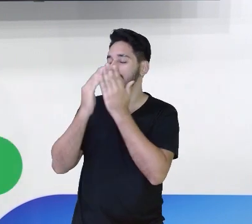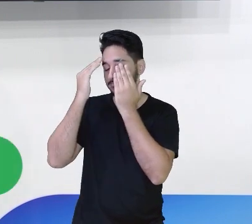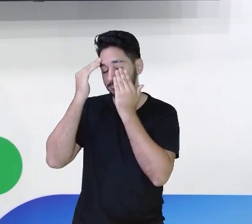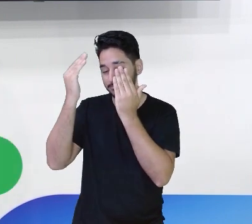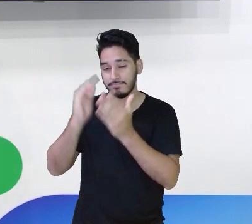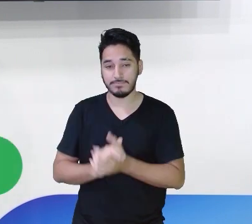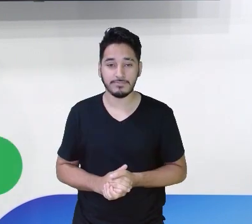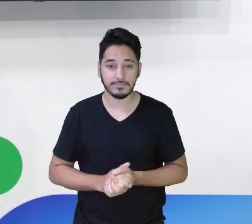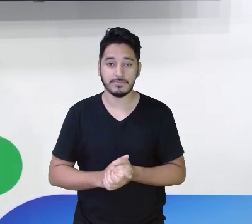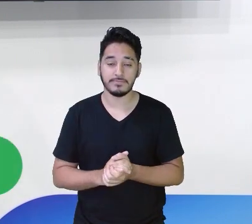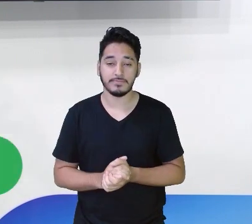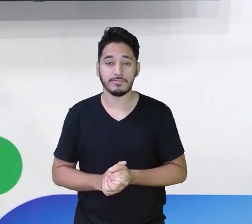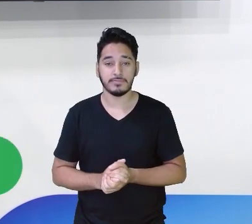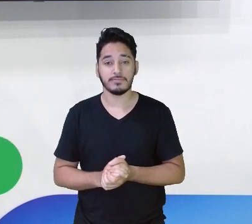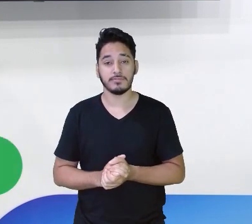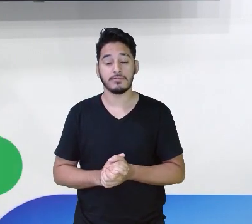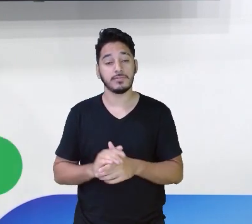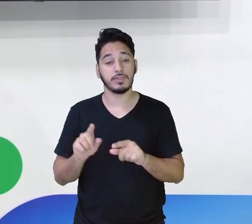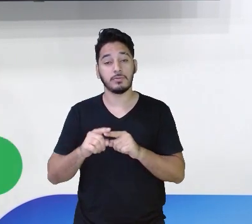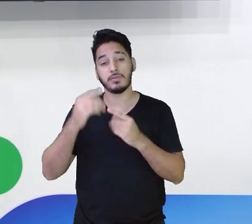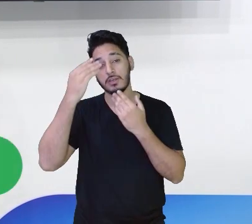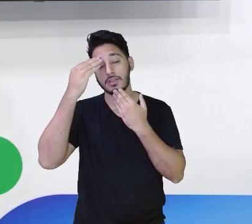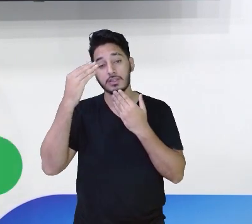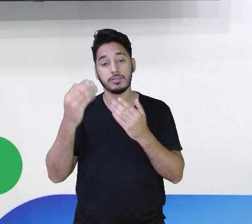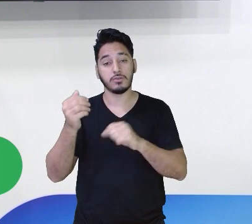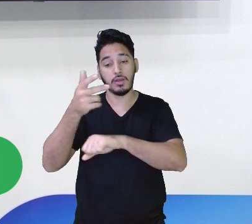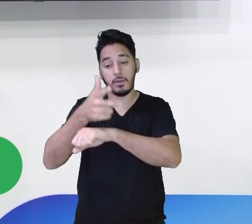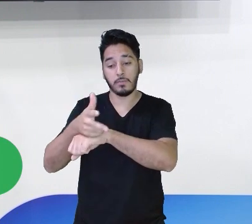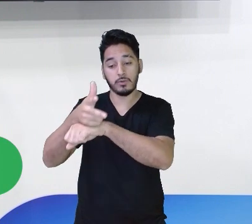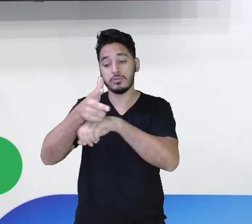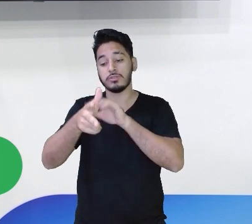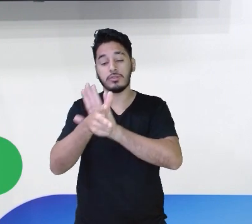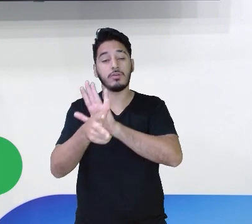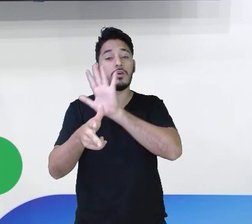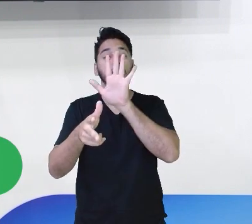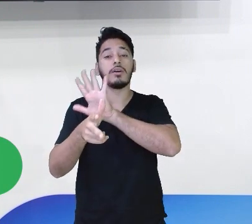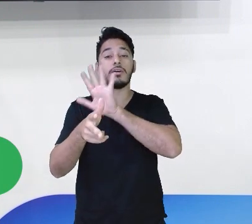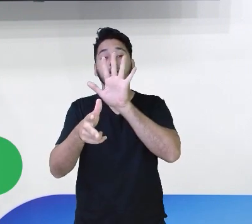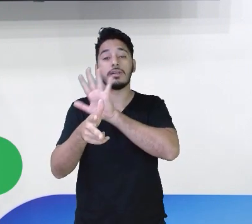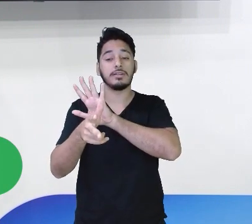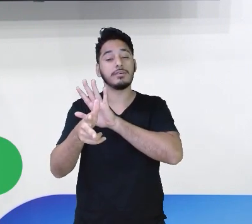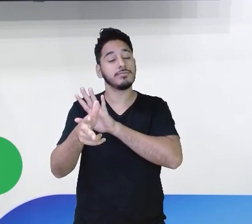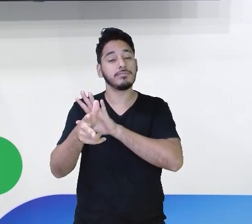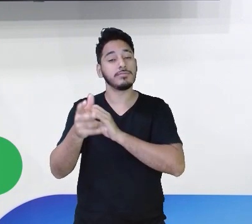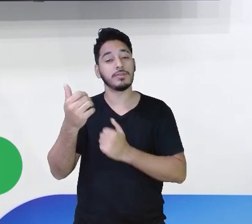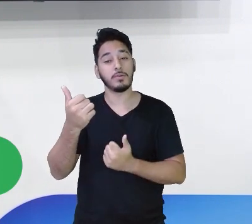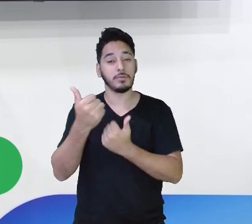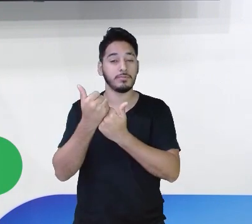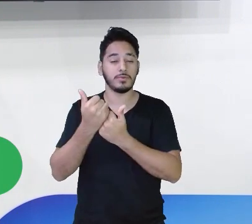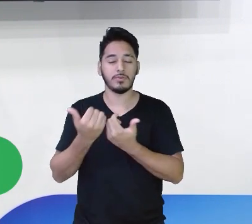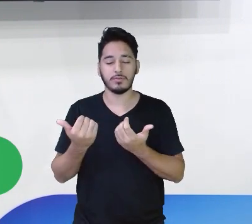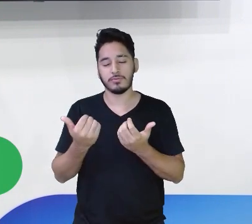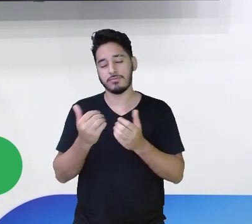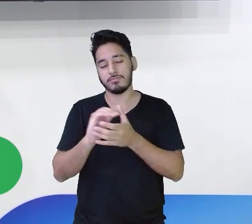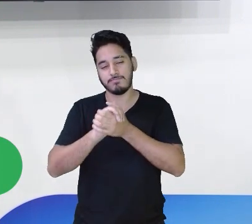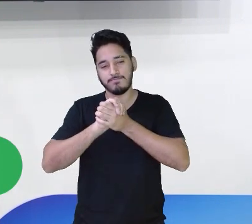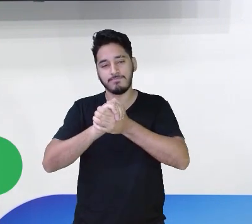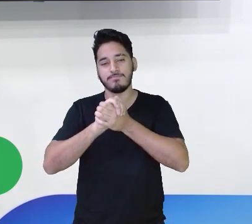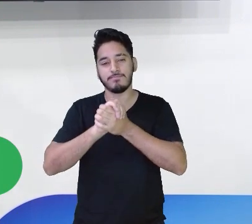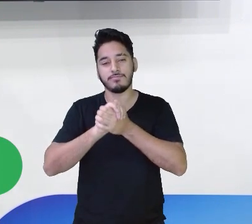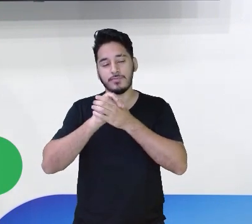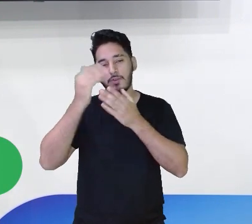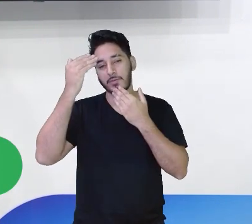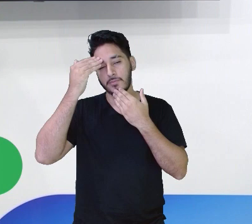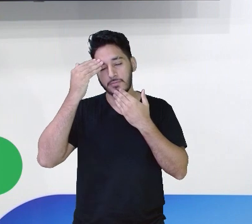bem-vindo, tá certo? Agradecer também ao pessoal da produção que dá sempre aquele apoio especial pra gente, ó. Valeu! Muito